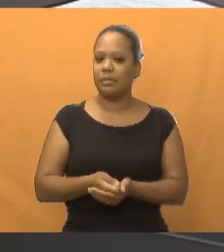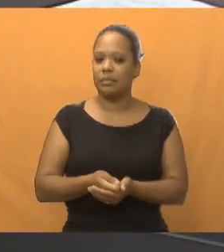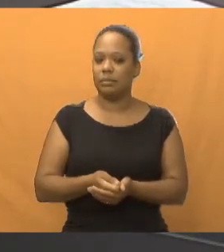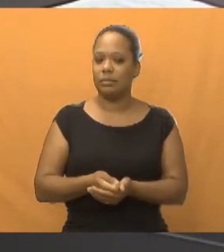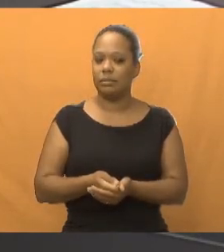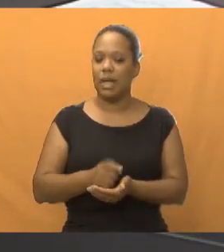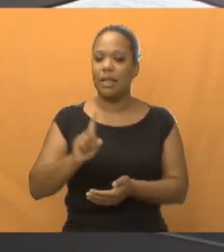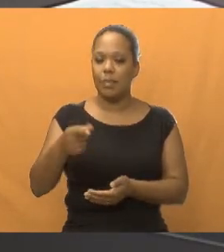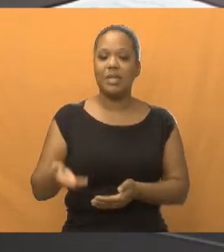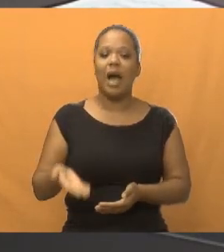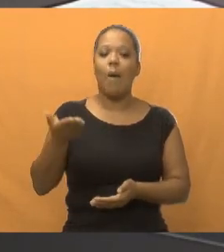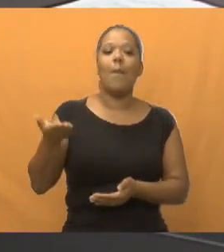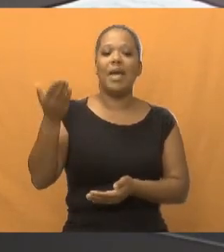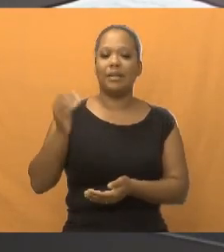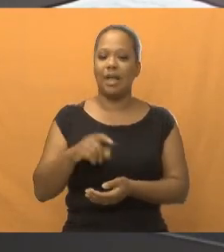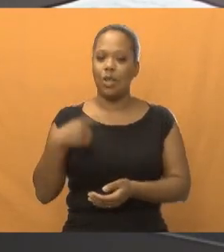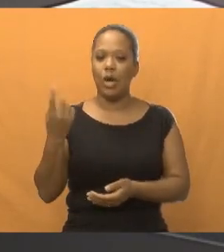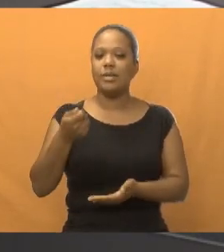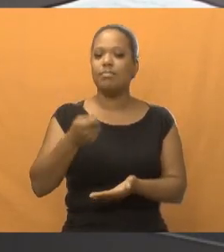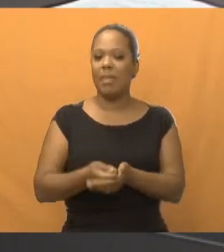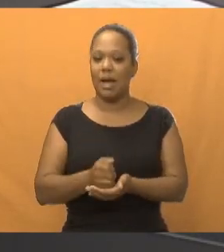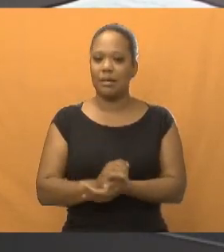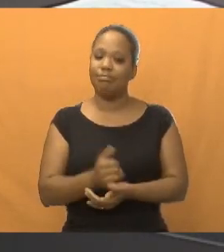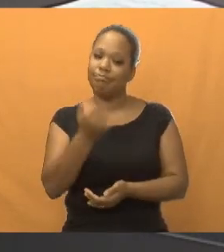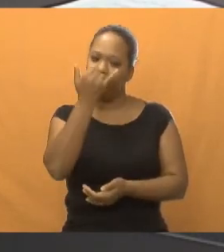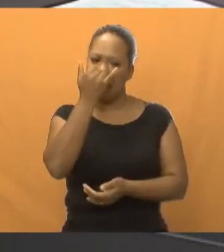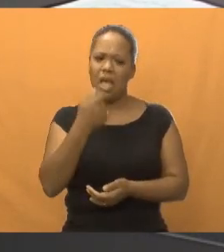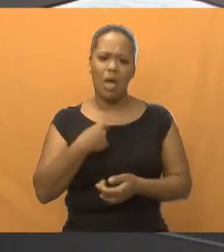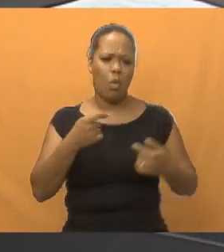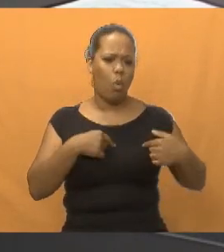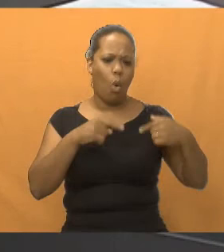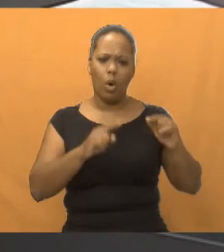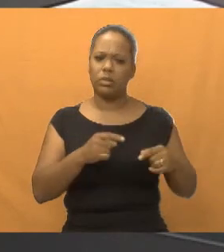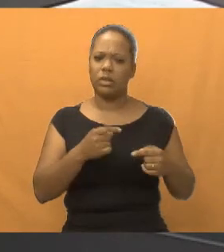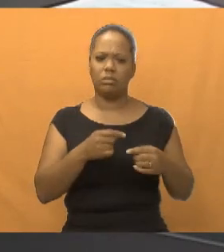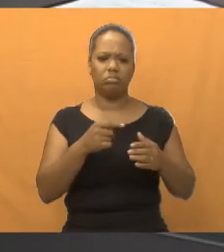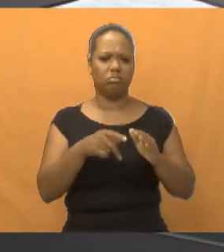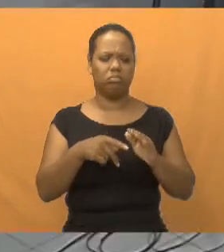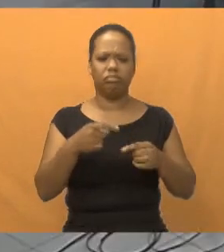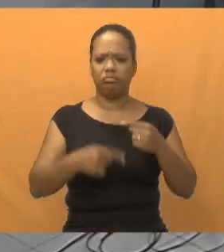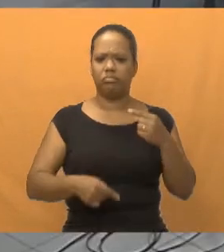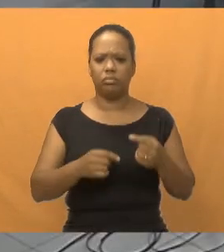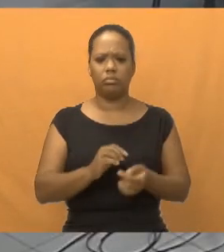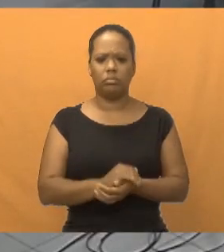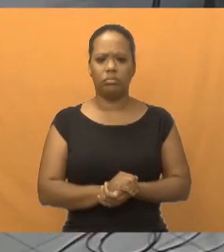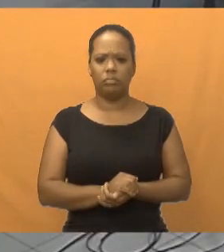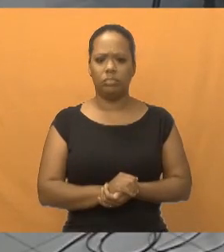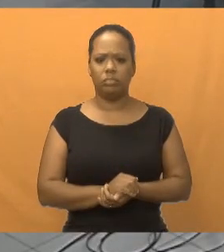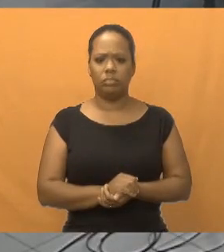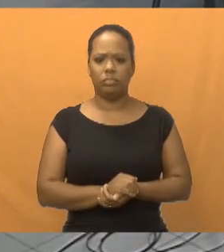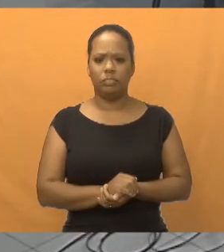igual eu falei, e se aumentar a gente vai cobrar, portanto, eu sou contrário a esse projeto.